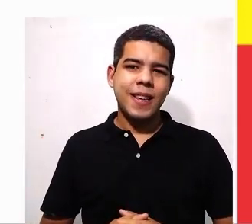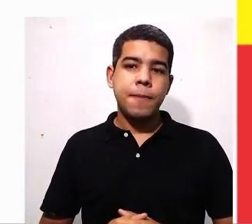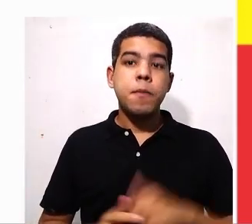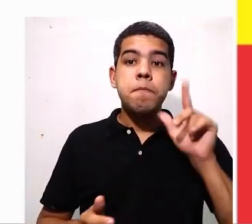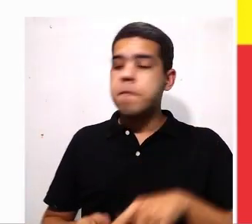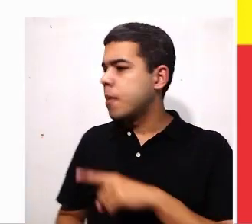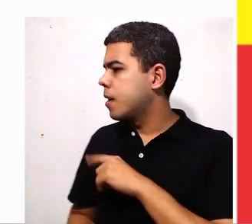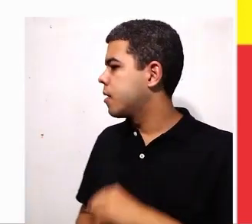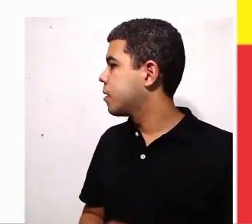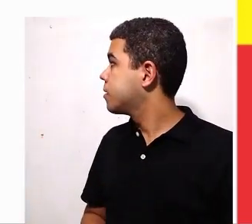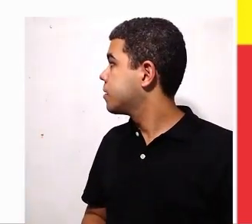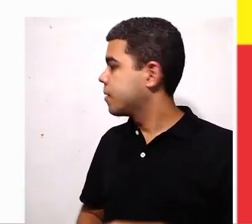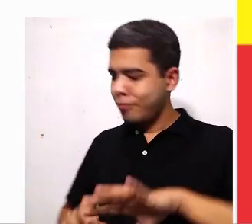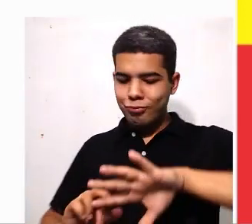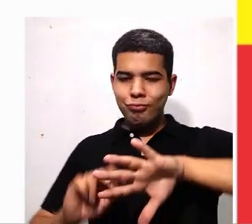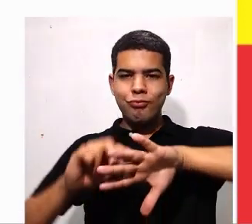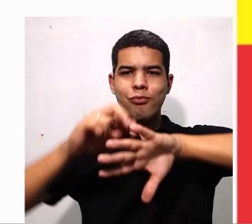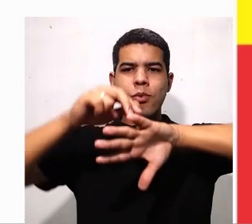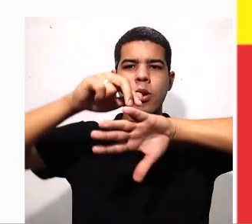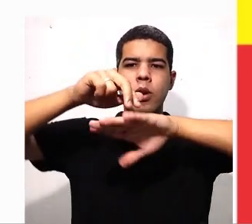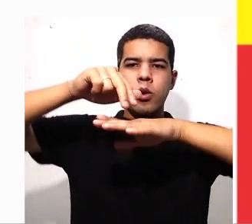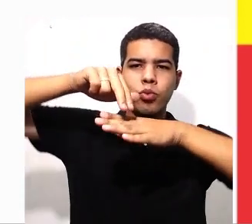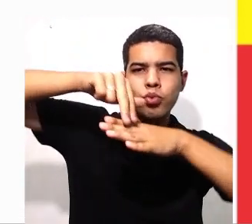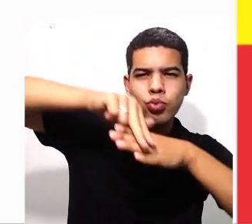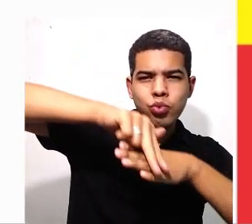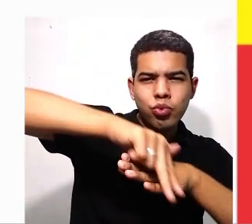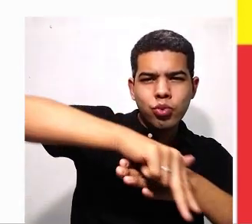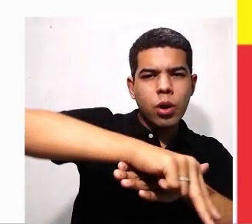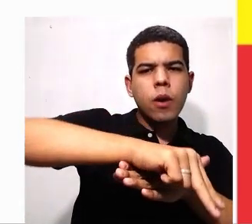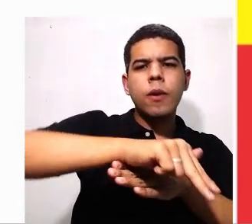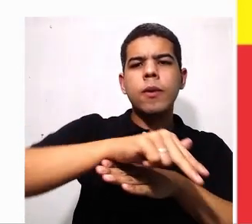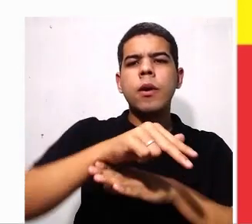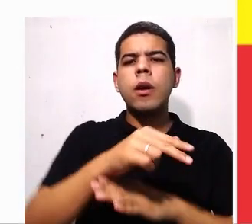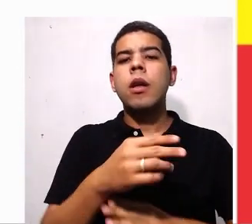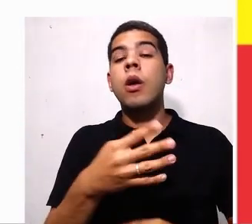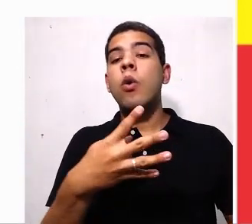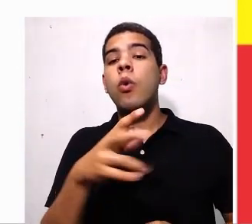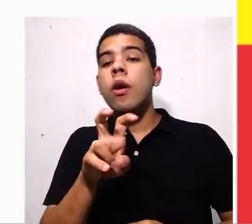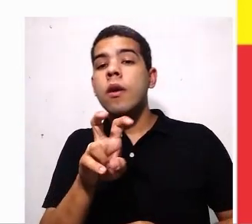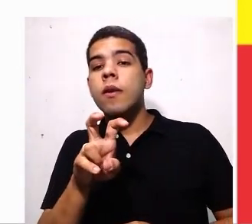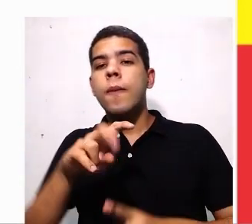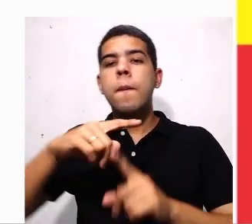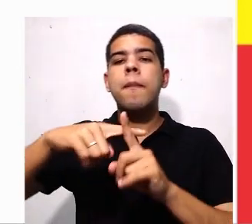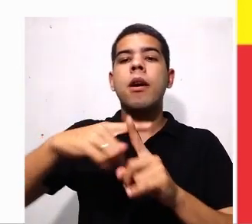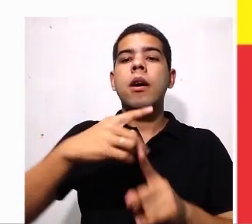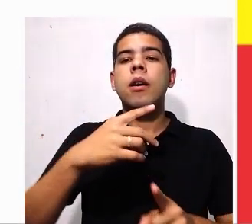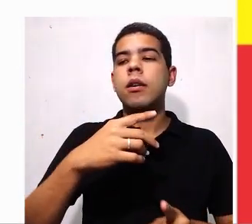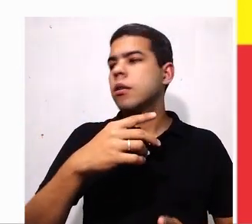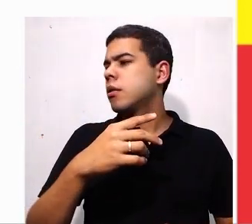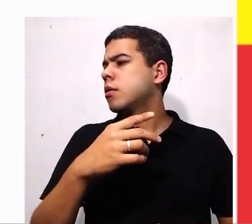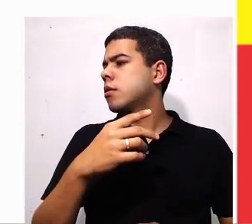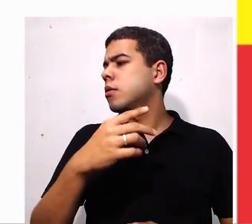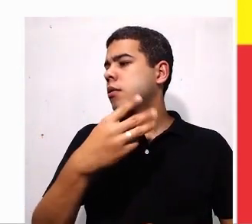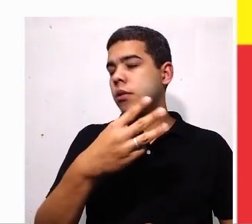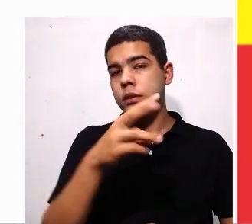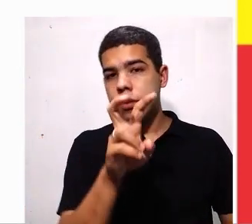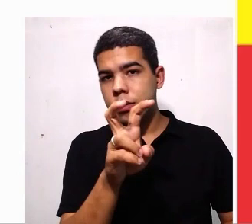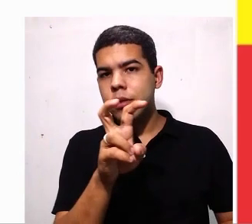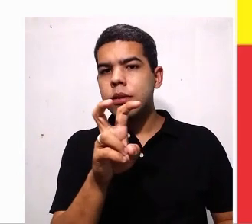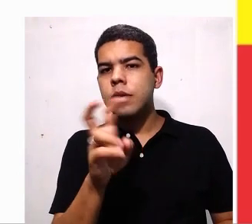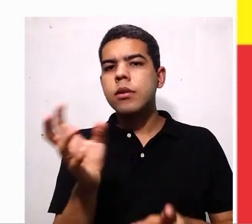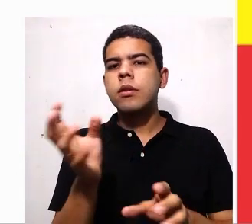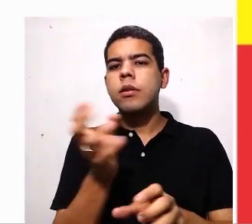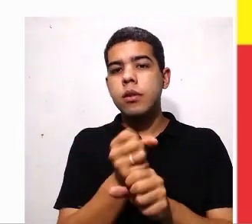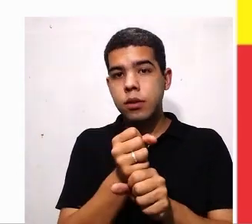nessa situação, veja aí, quanto é que mede isso? 45 mais 35 são os ângulos dados. Vai